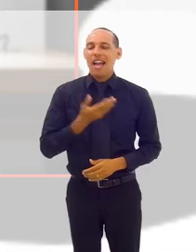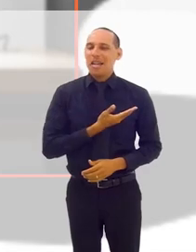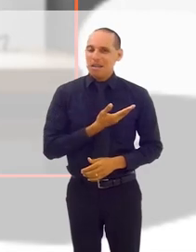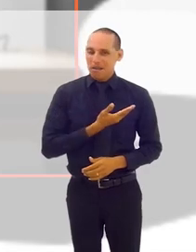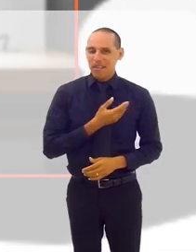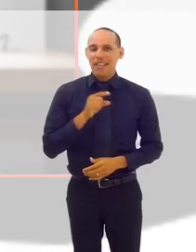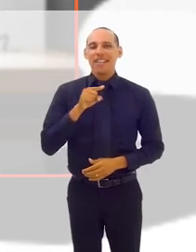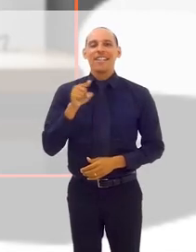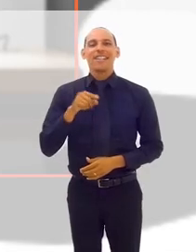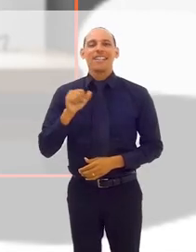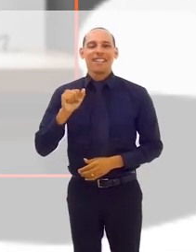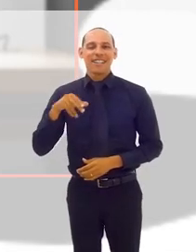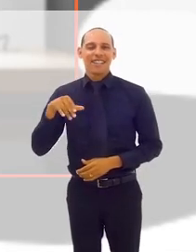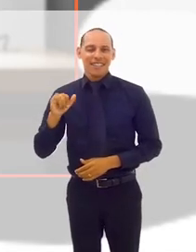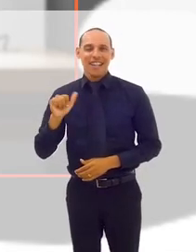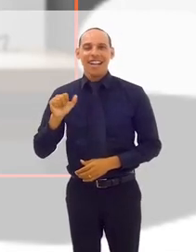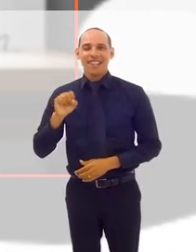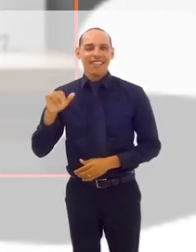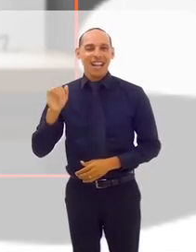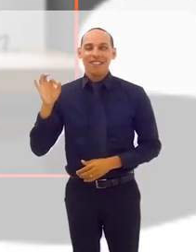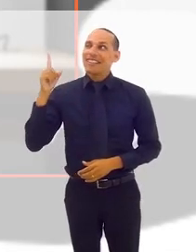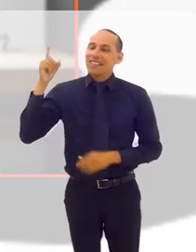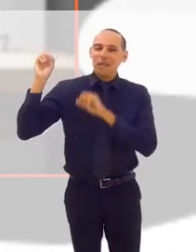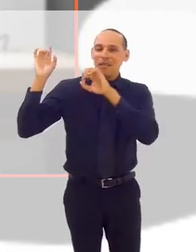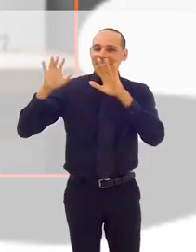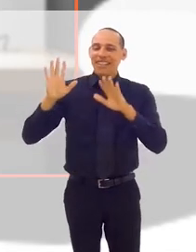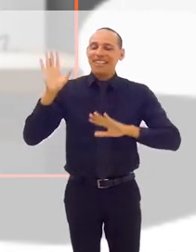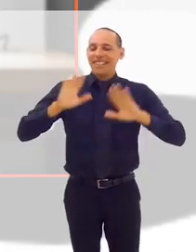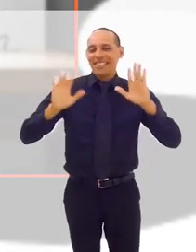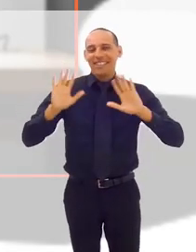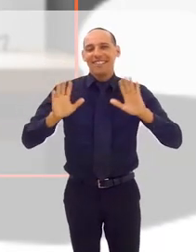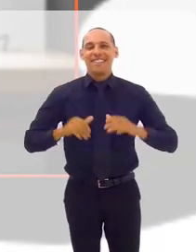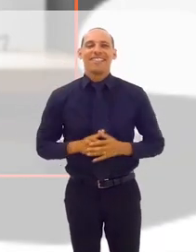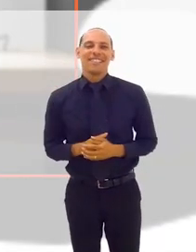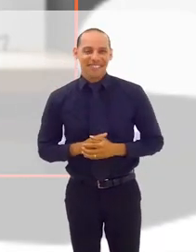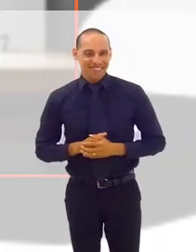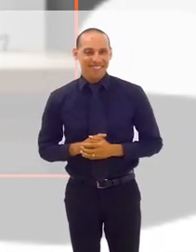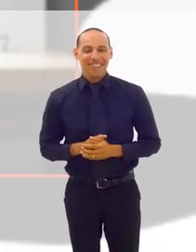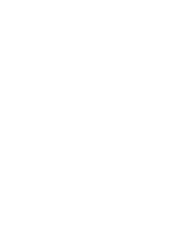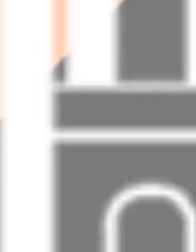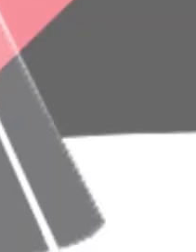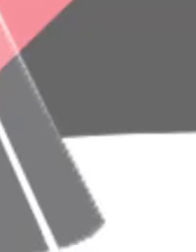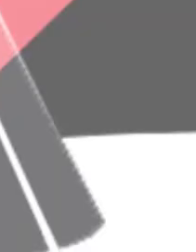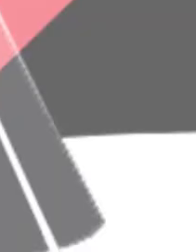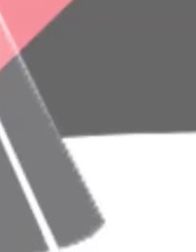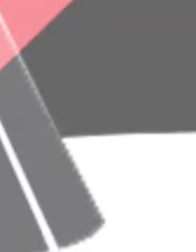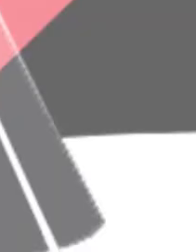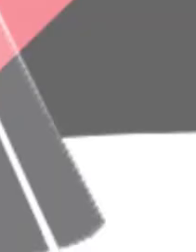um beijo na nossa querida Zaine Assaf. Fiquem com Deus e até o próximo Alerj Entrevista.